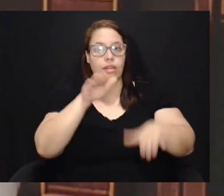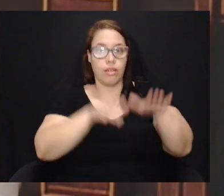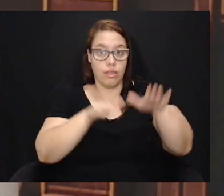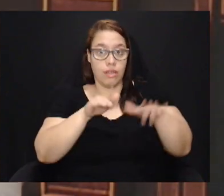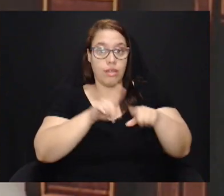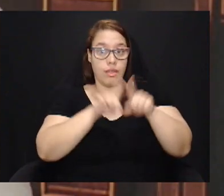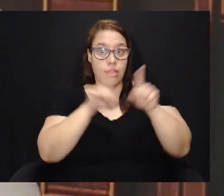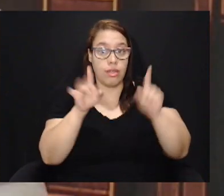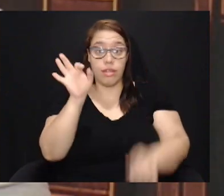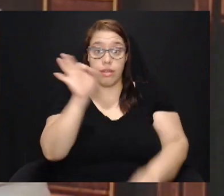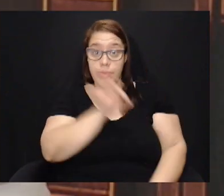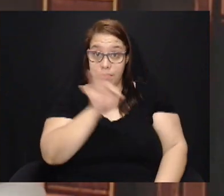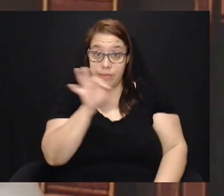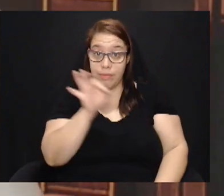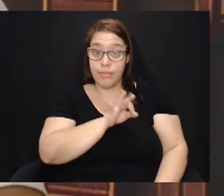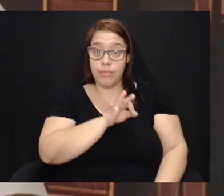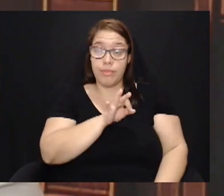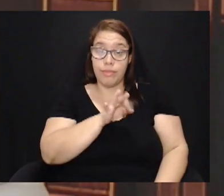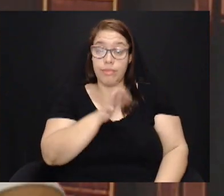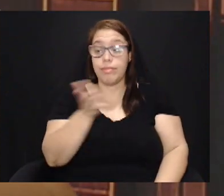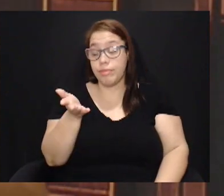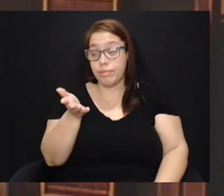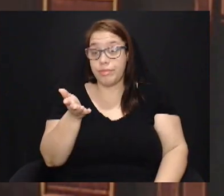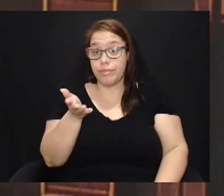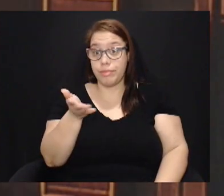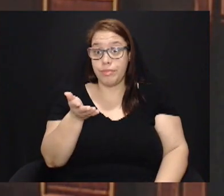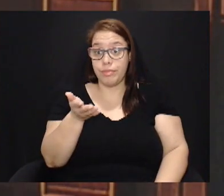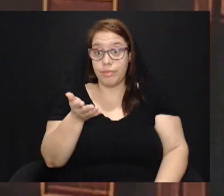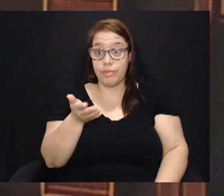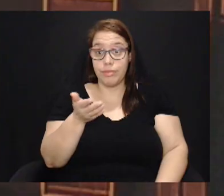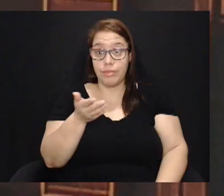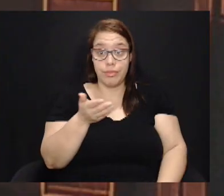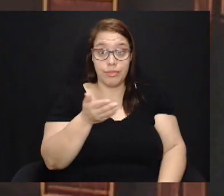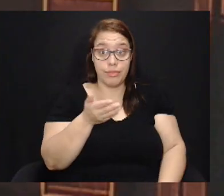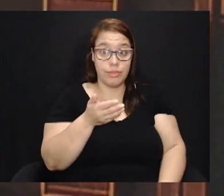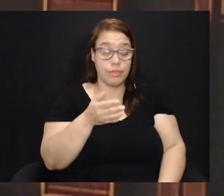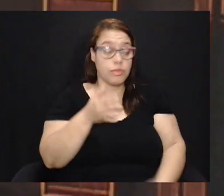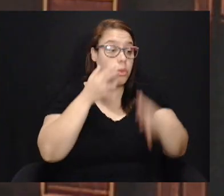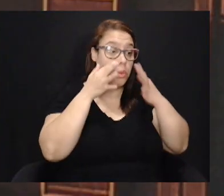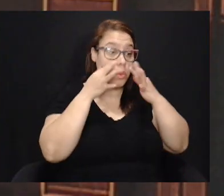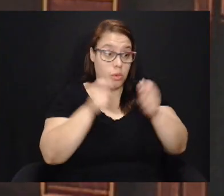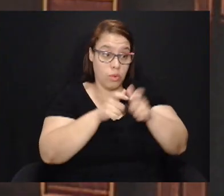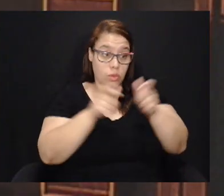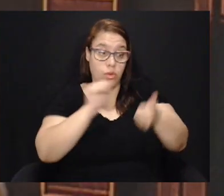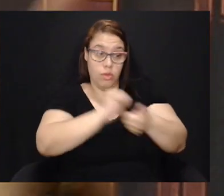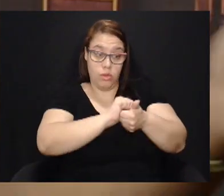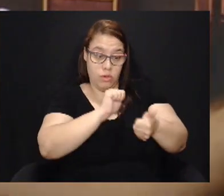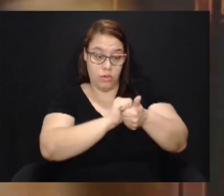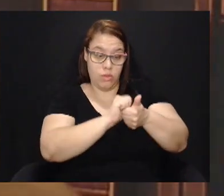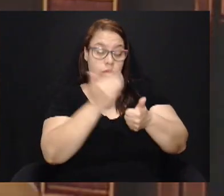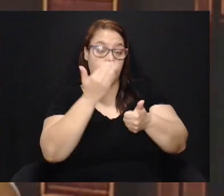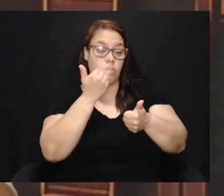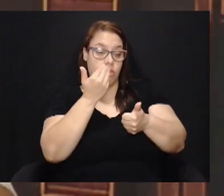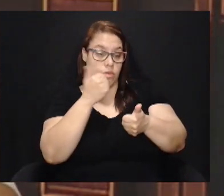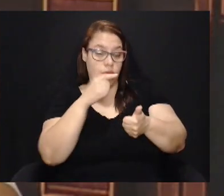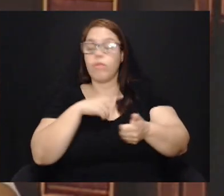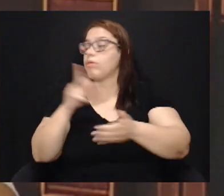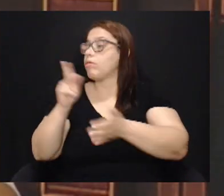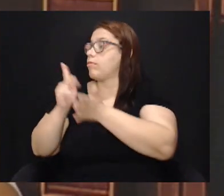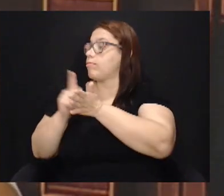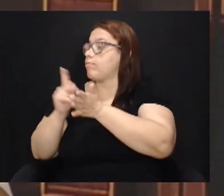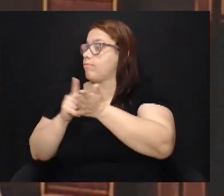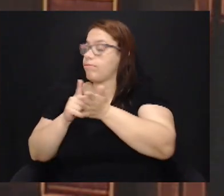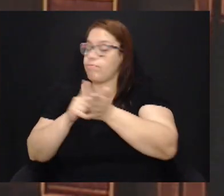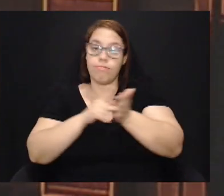das vezes, a gente acaba tendo uma atenção maior na qualidade dos alimentos que a gente está ingerindo. Que é o lance da marmitinha que você